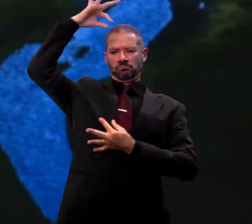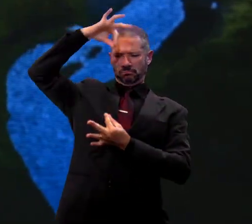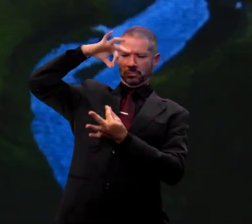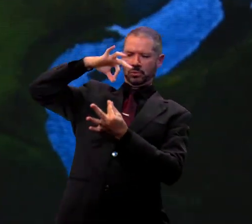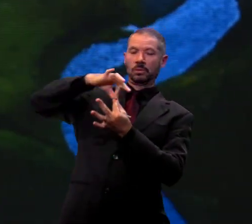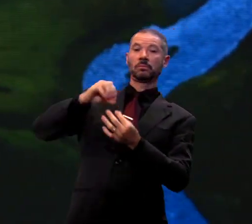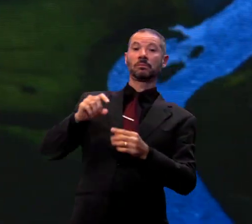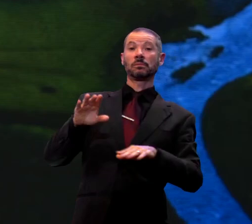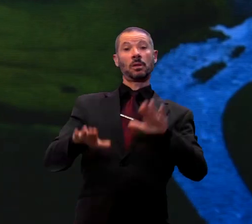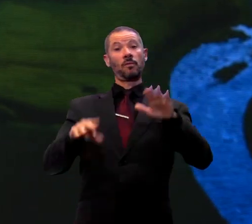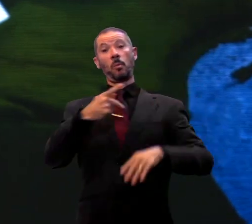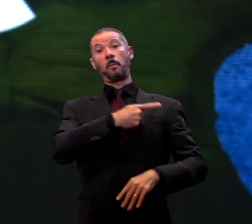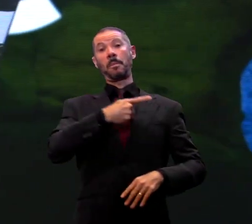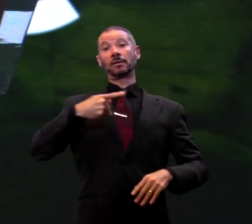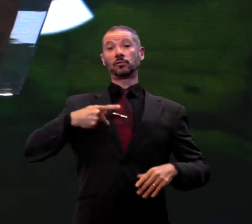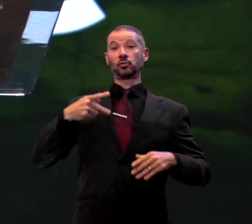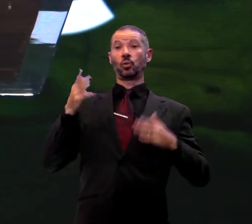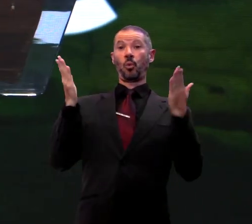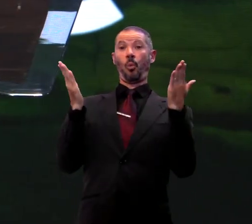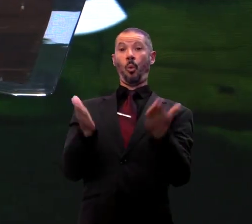um pastor nos dias de hoje.